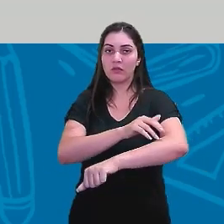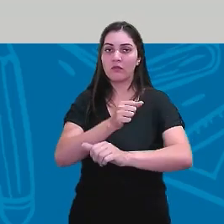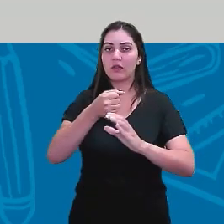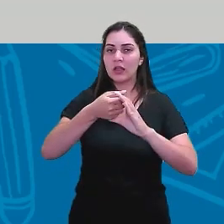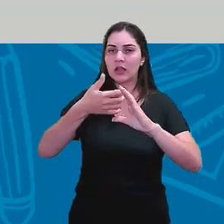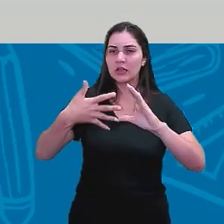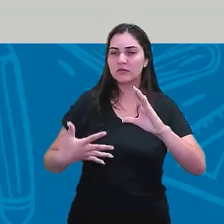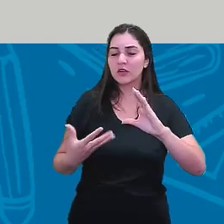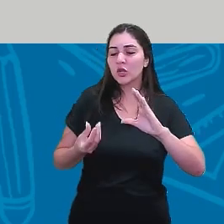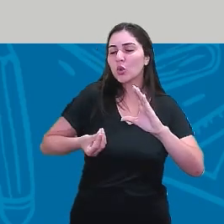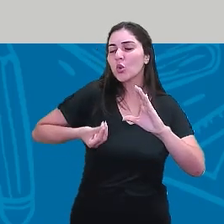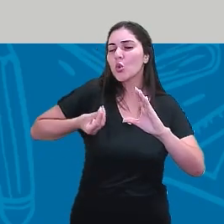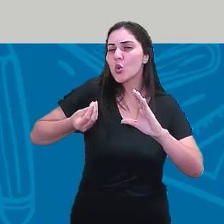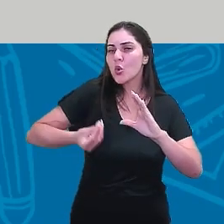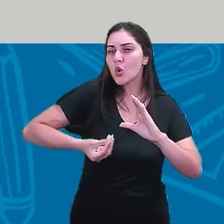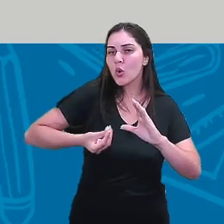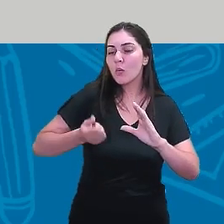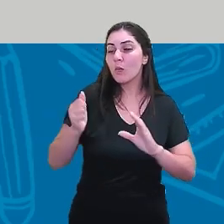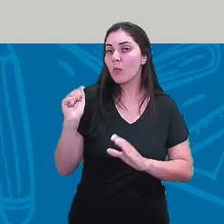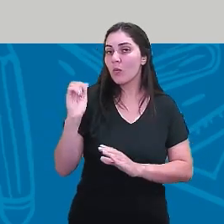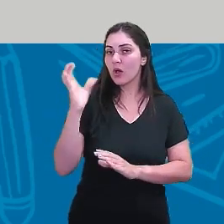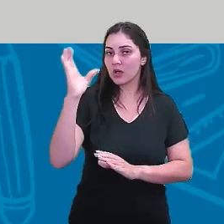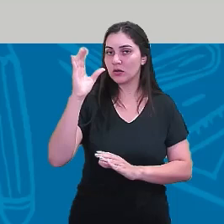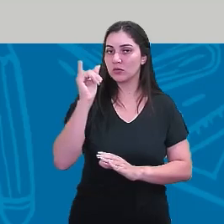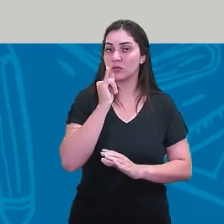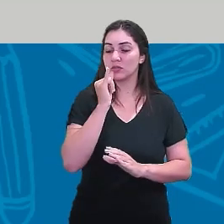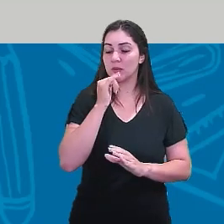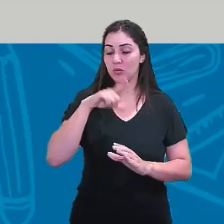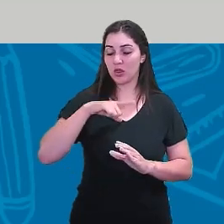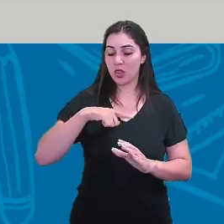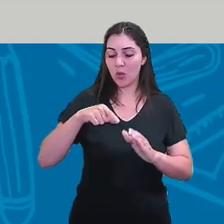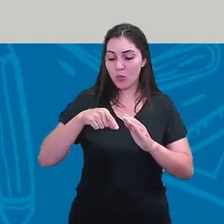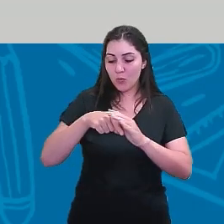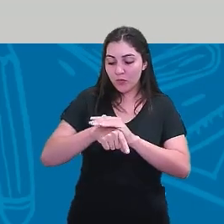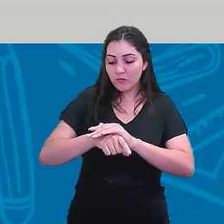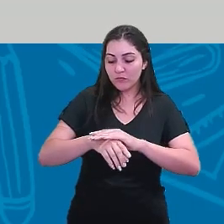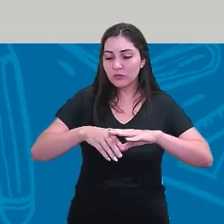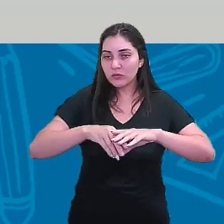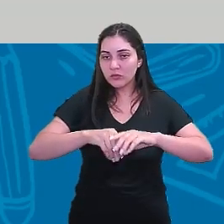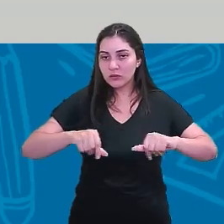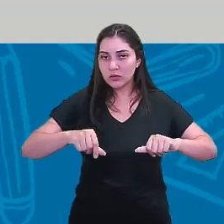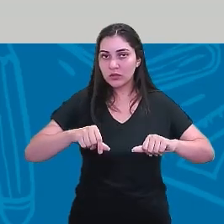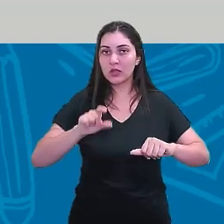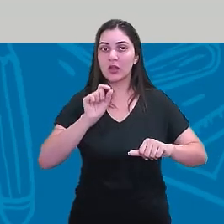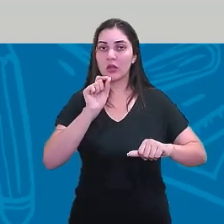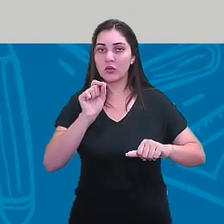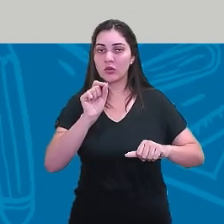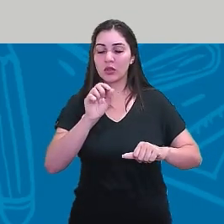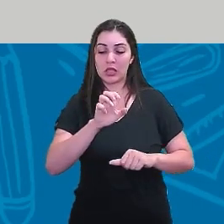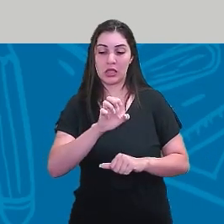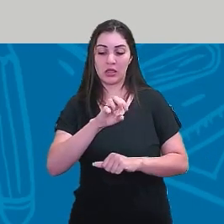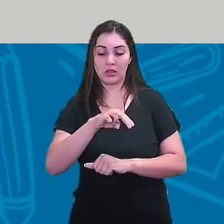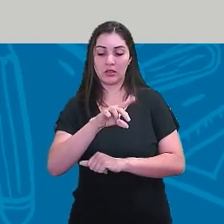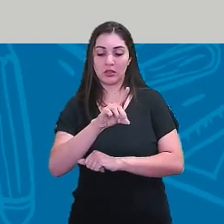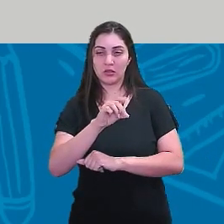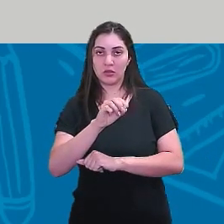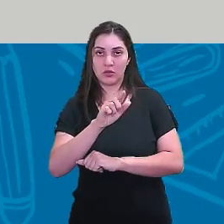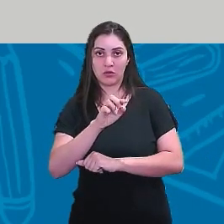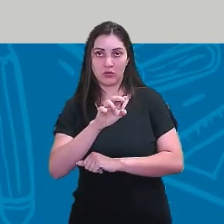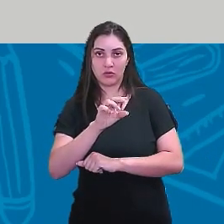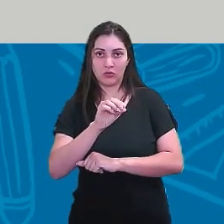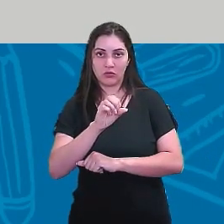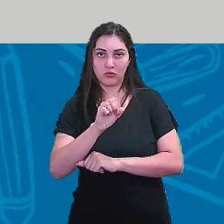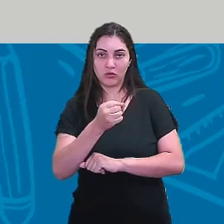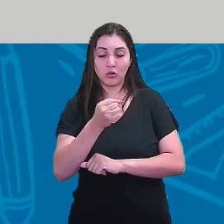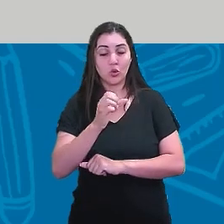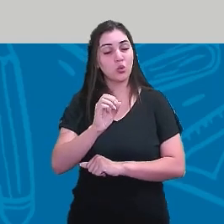ações. Aqueles que atuam abaixo dos solos são chamados agentes endógenos ou